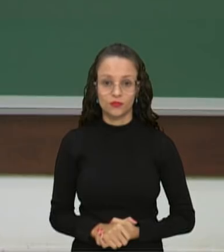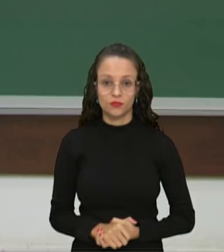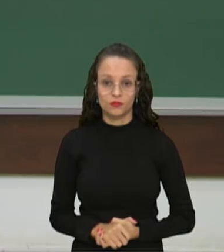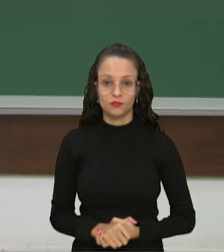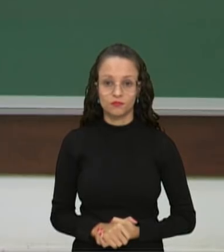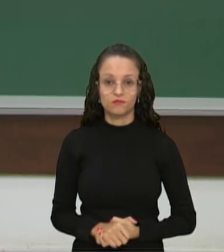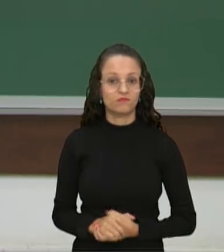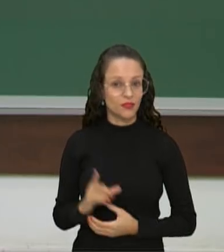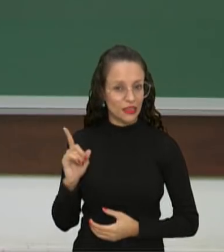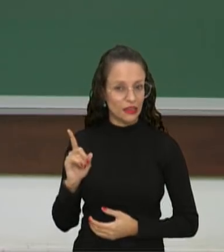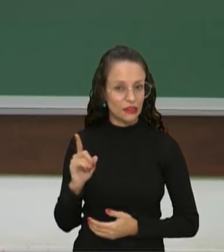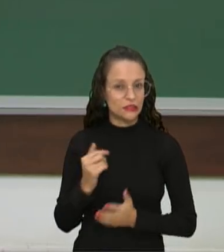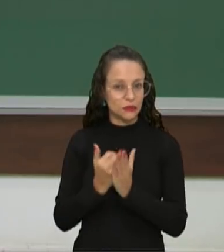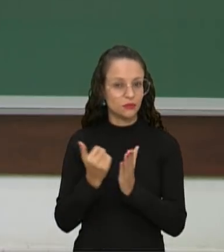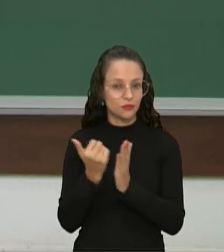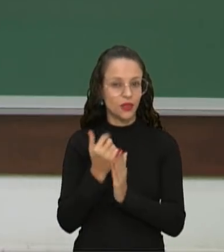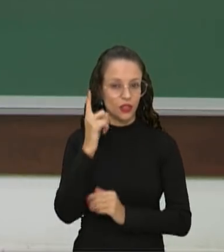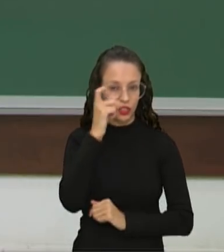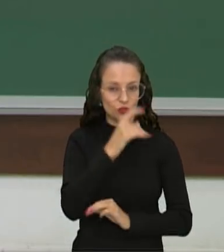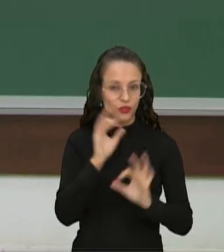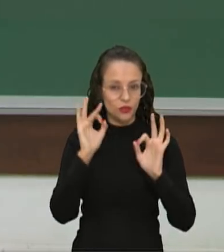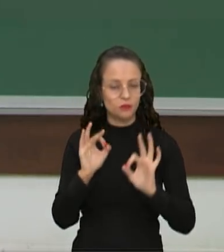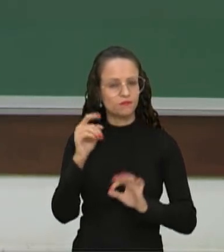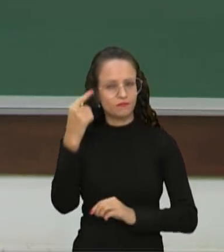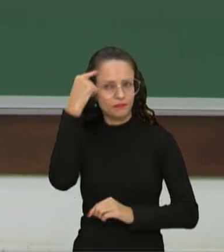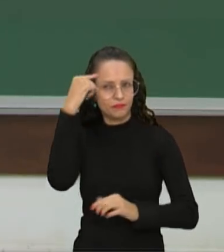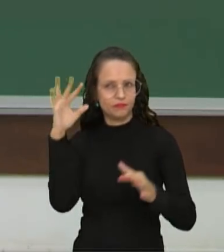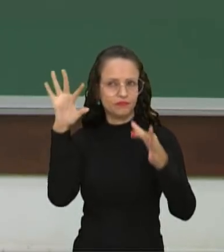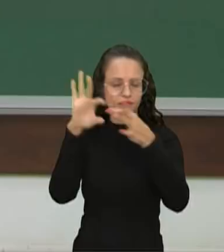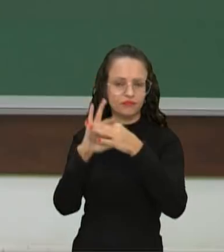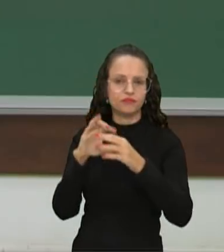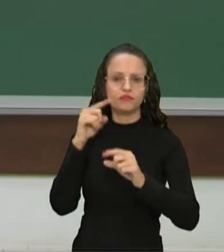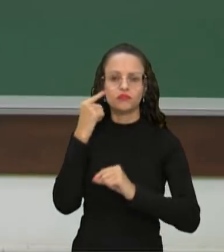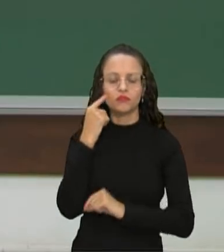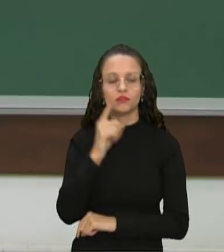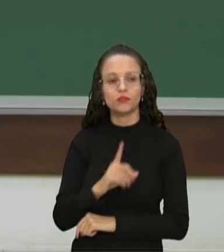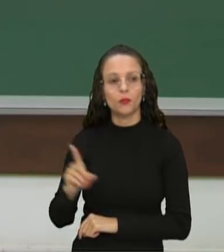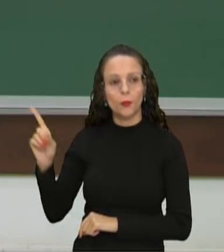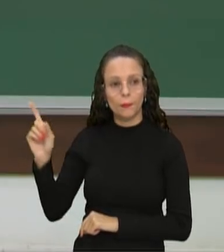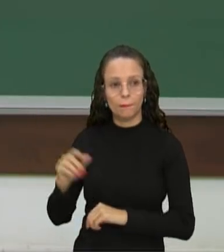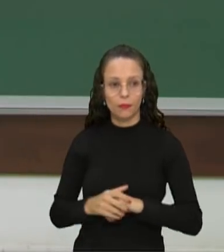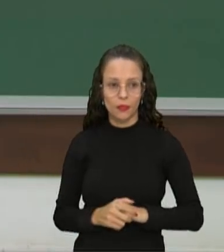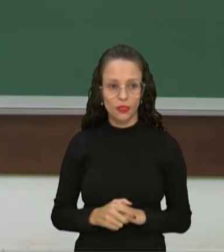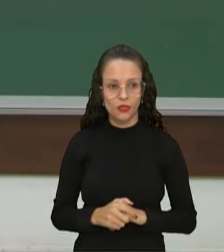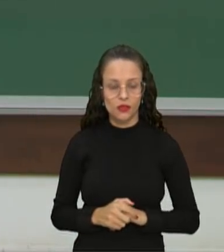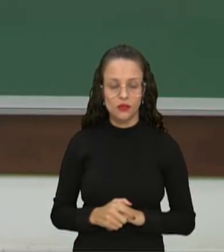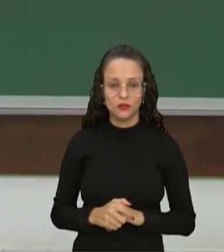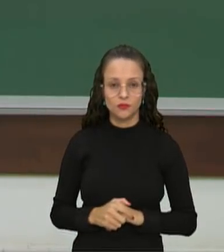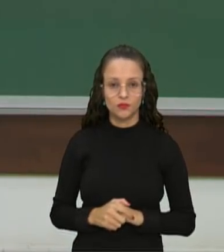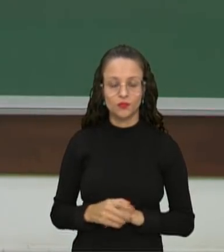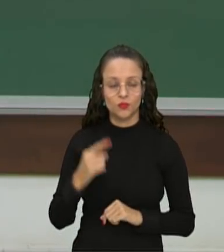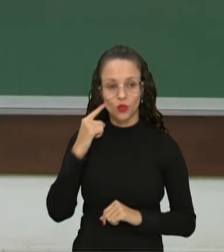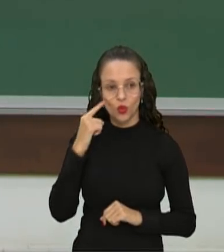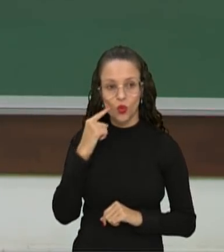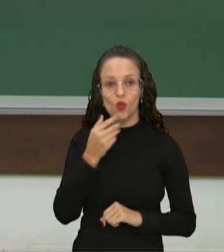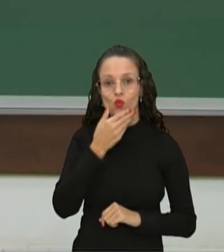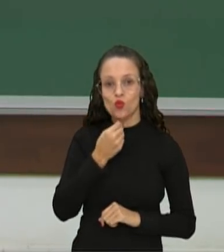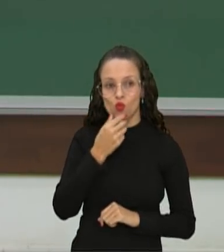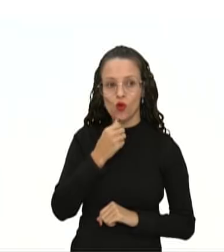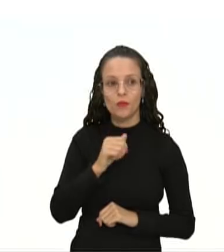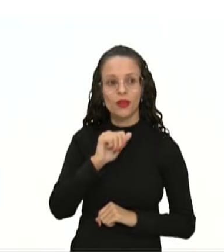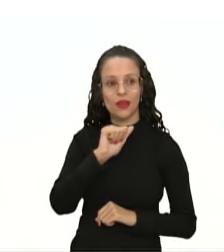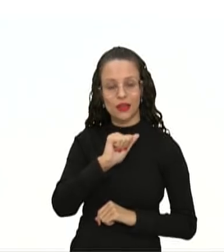Esse deu um pouquinho mais de trabalho, né, gente? Mas vamos pensar junto aqui, ó. Primeiro, vocês concordam que no caso do macho aqui, ó, que é